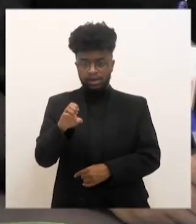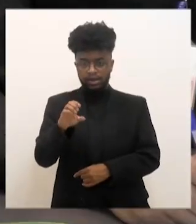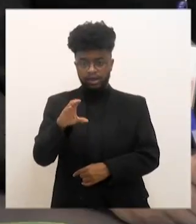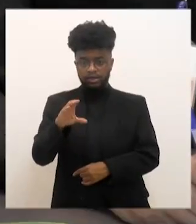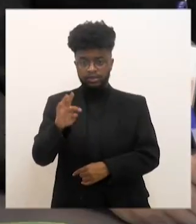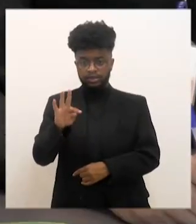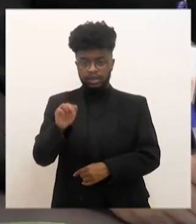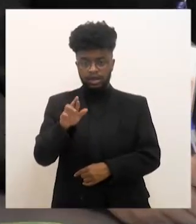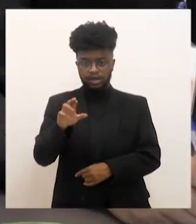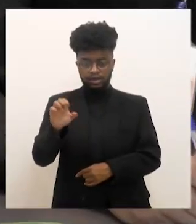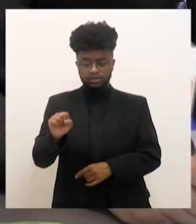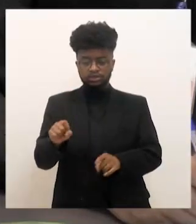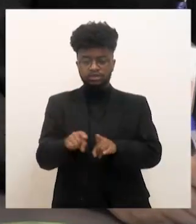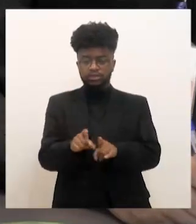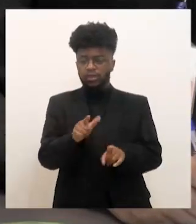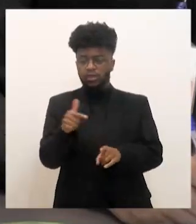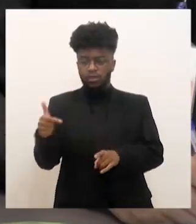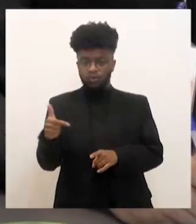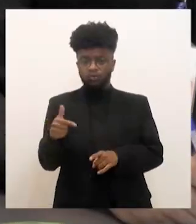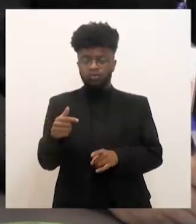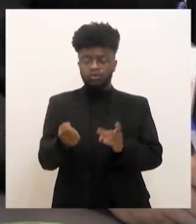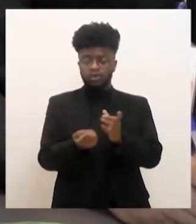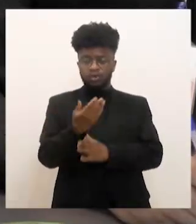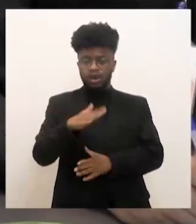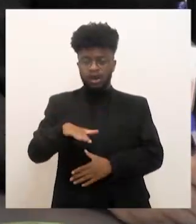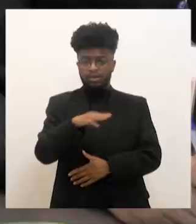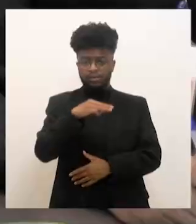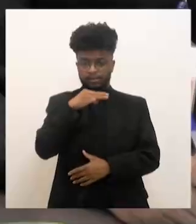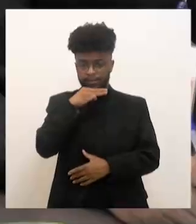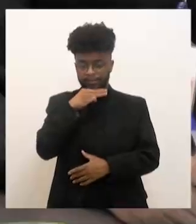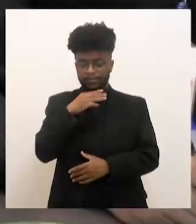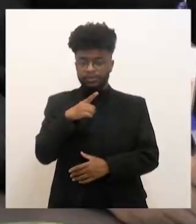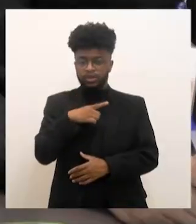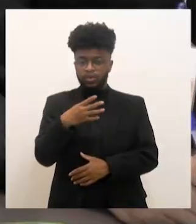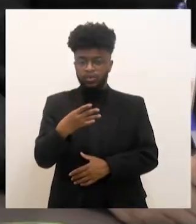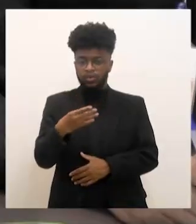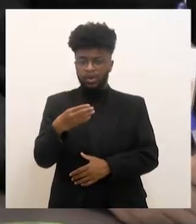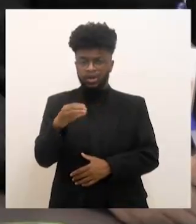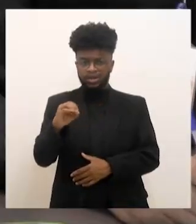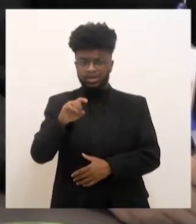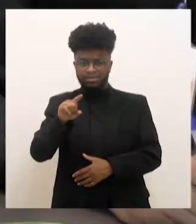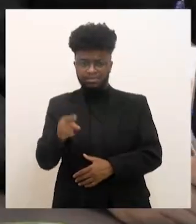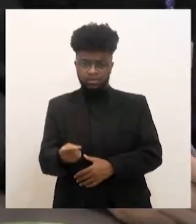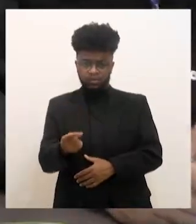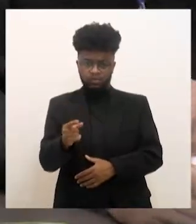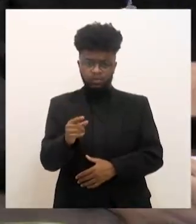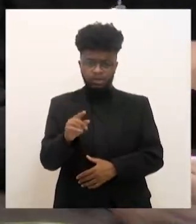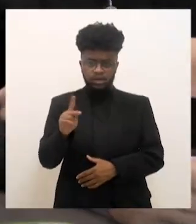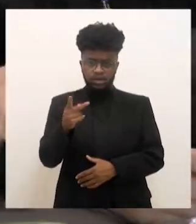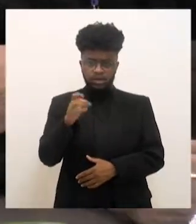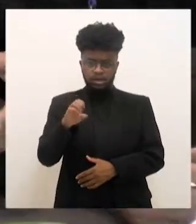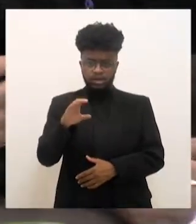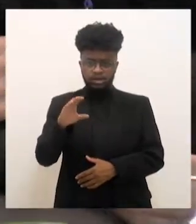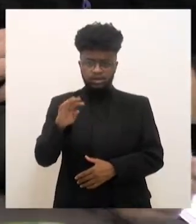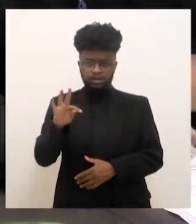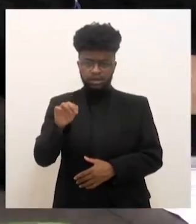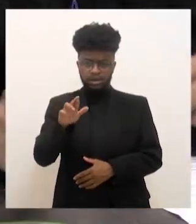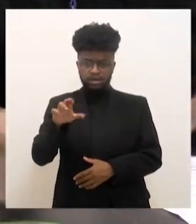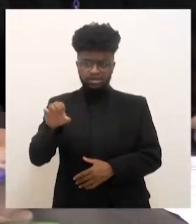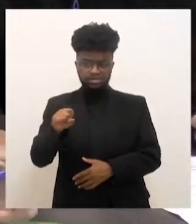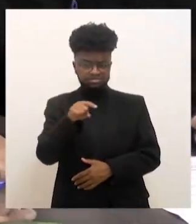Cunhambebe, que nós criamos também na área de Mangaratiba, 40 e tal mil hectares. Isso aqui deve ter, no